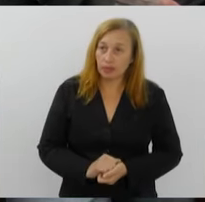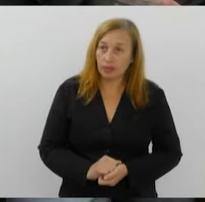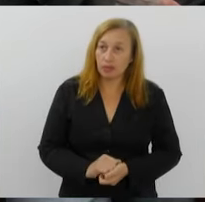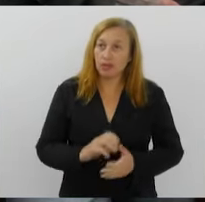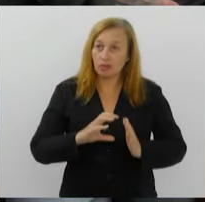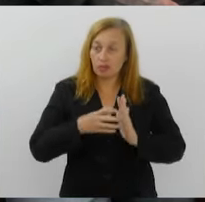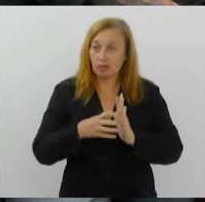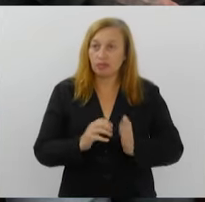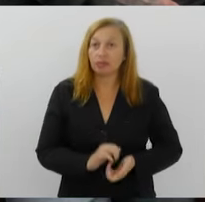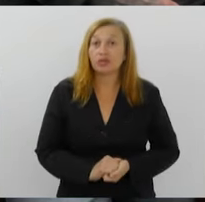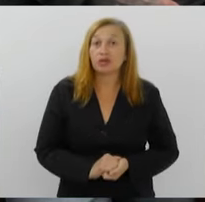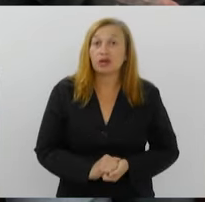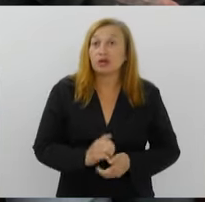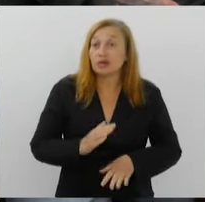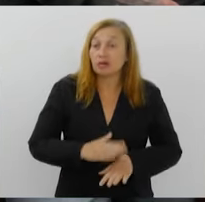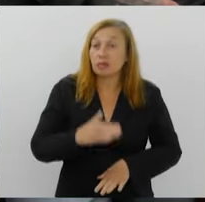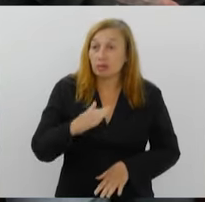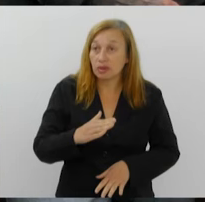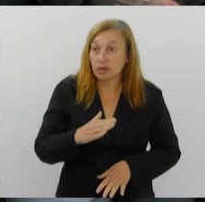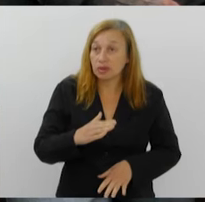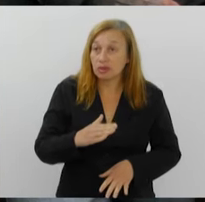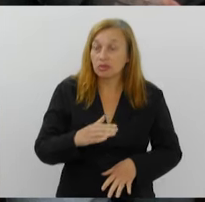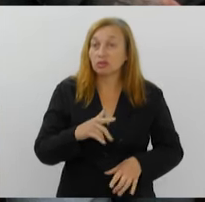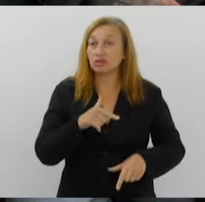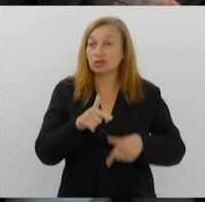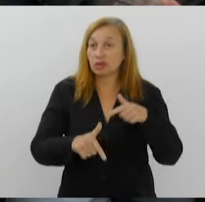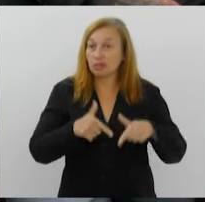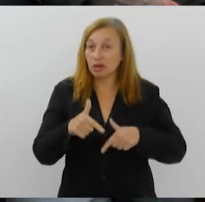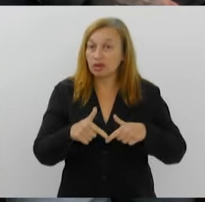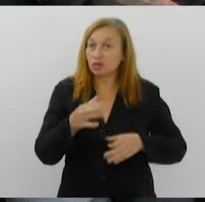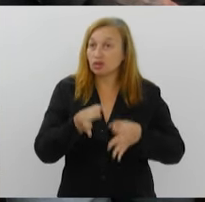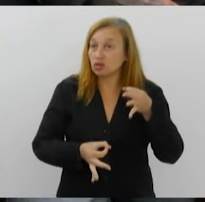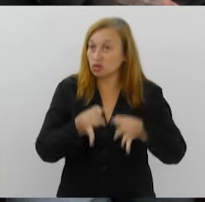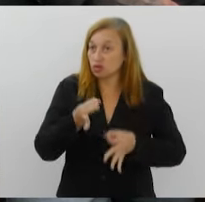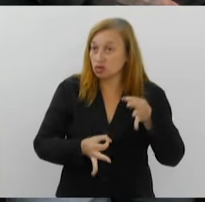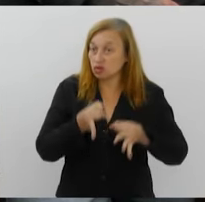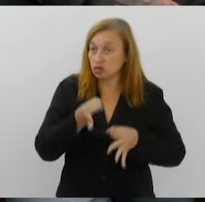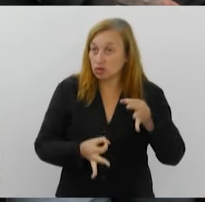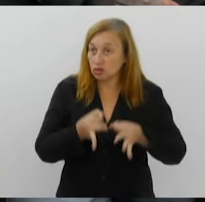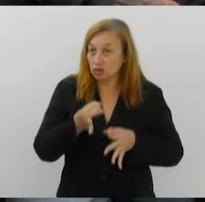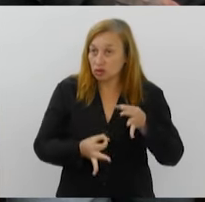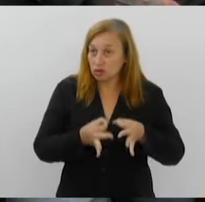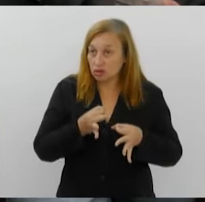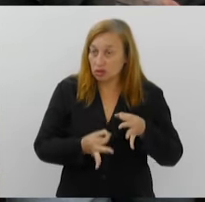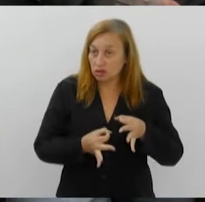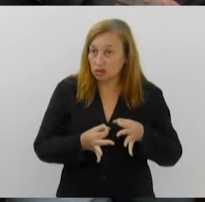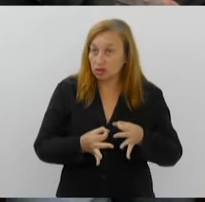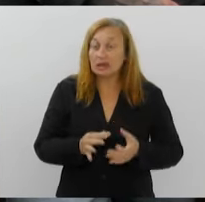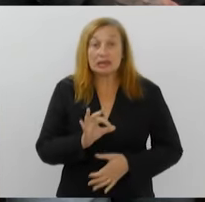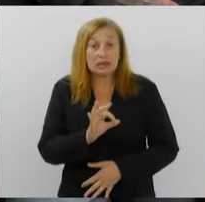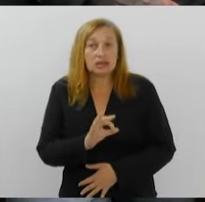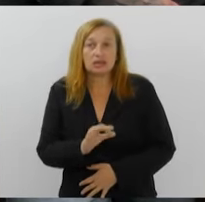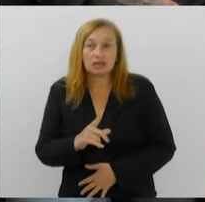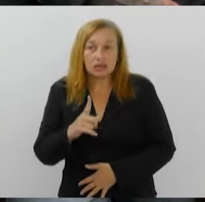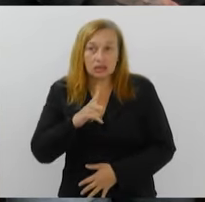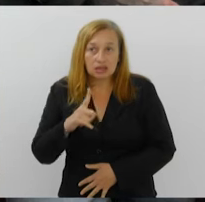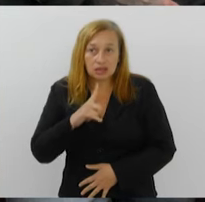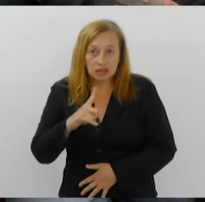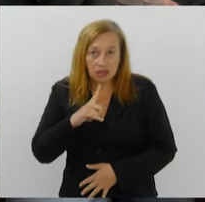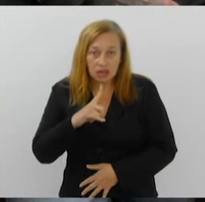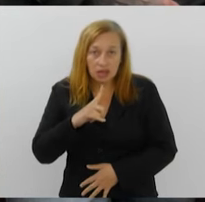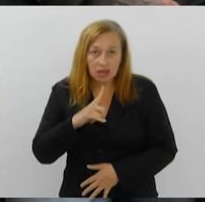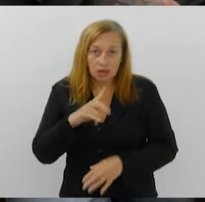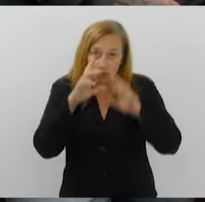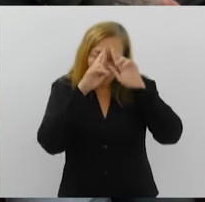pressupõe, ainda mais como operadores da justiça, a isenção de, pelo menos, ter a decência, ter o bom